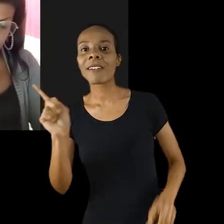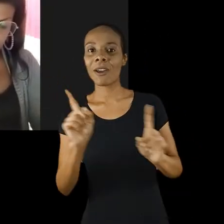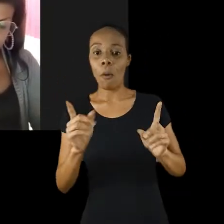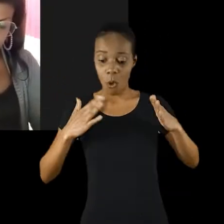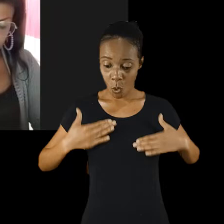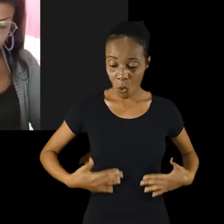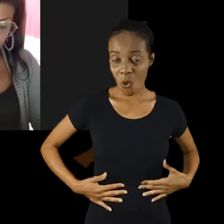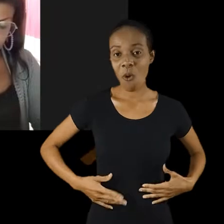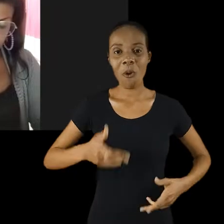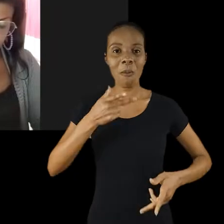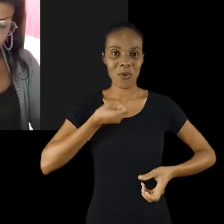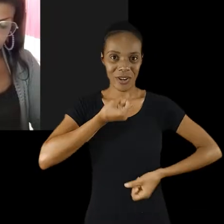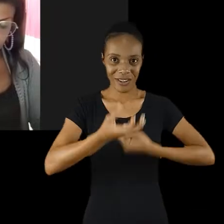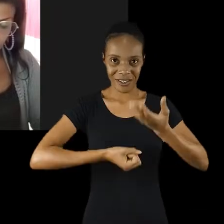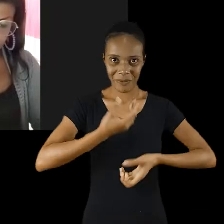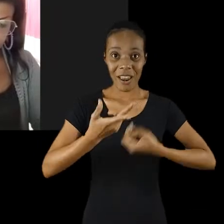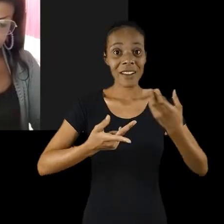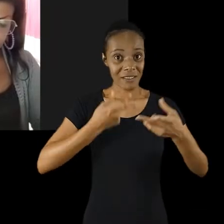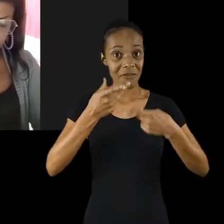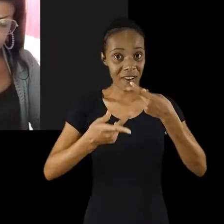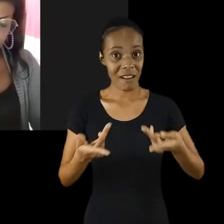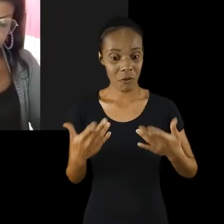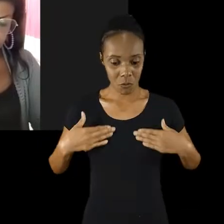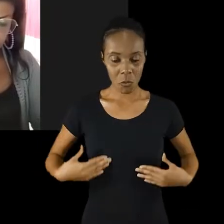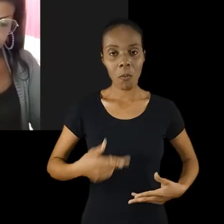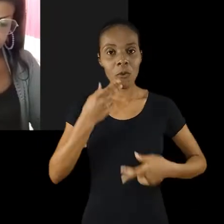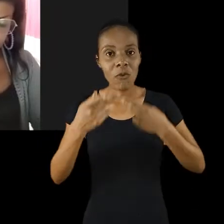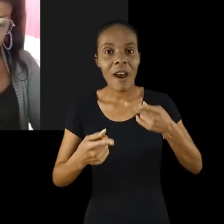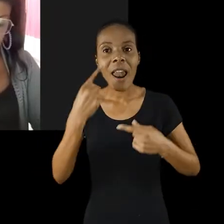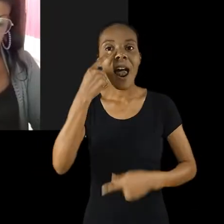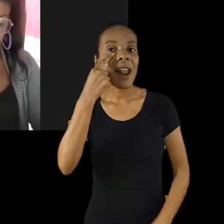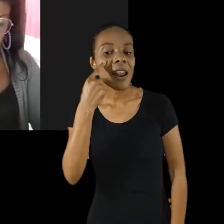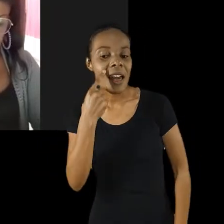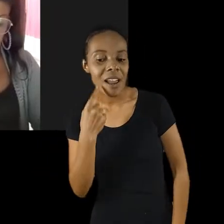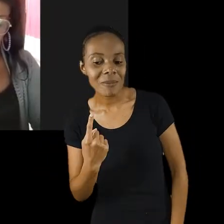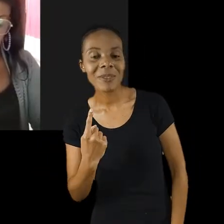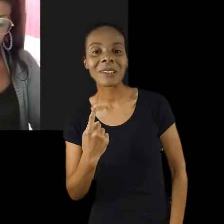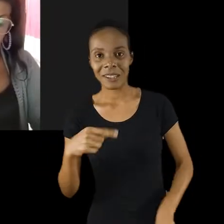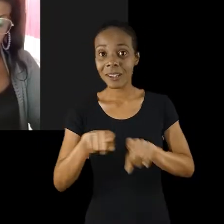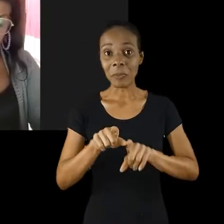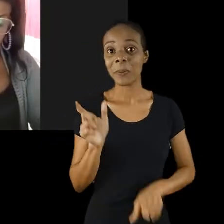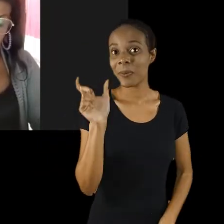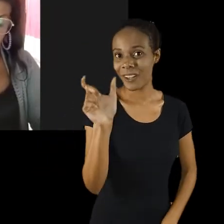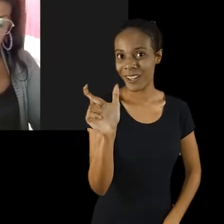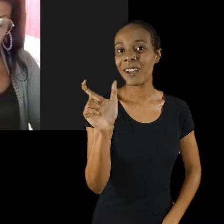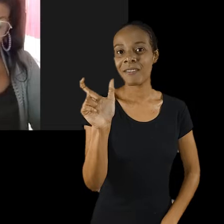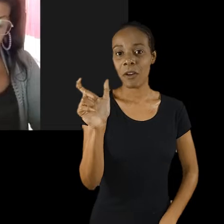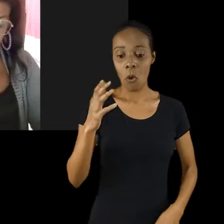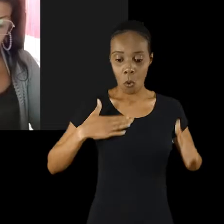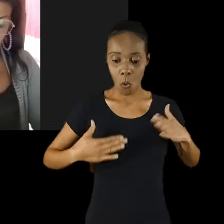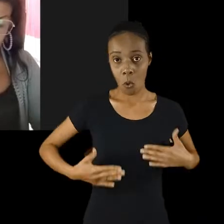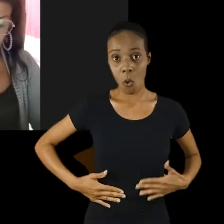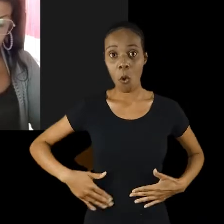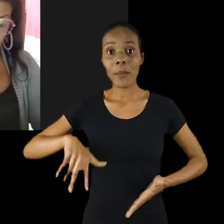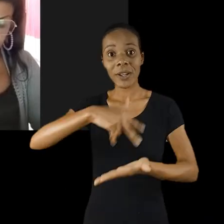corpo que fala, né? O silêncio também que fala, a lágrima que cai também é a palavra, né? O corpo que